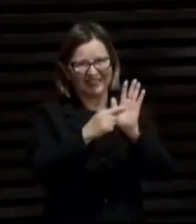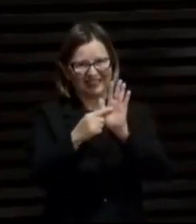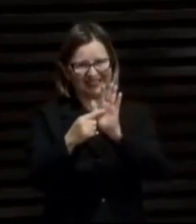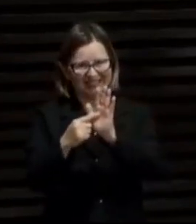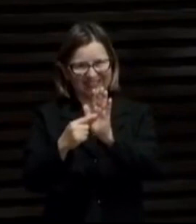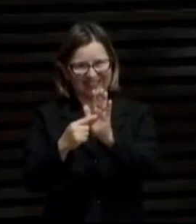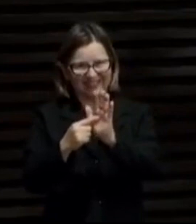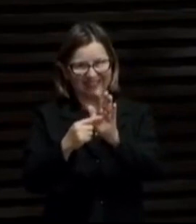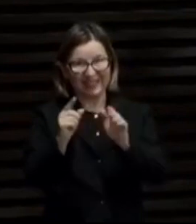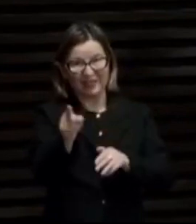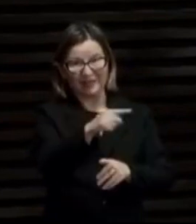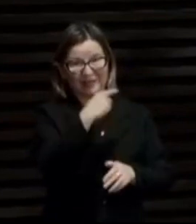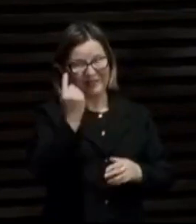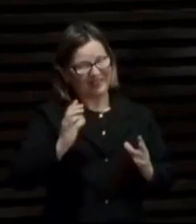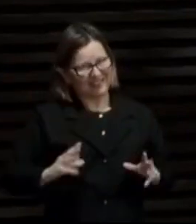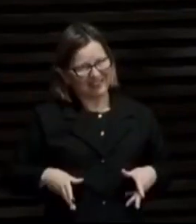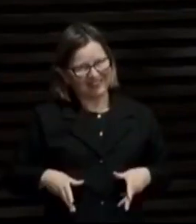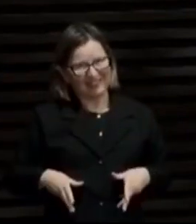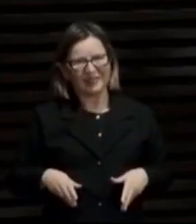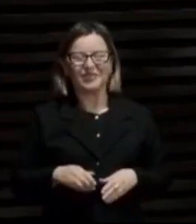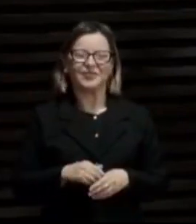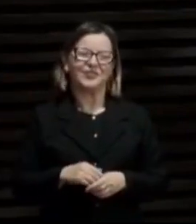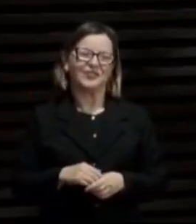manifeste em nosso corpo.